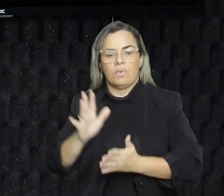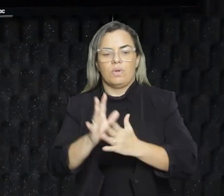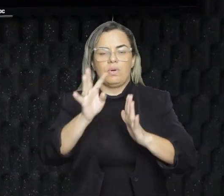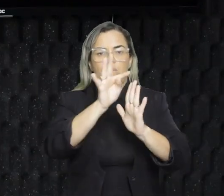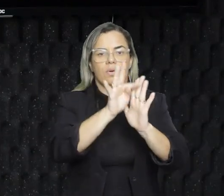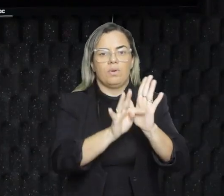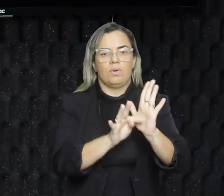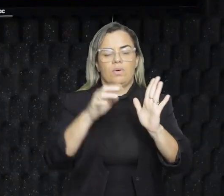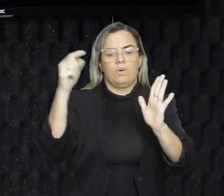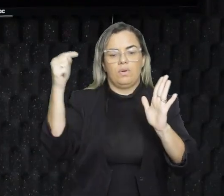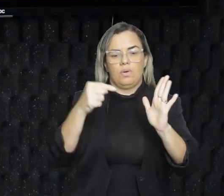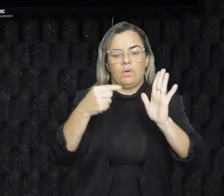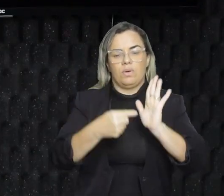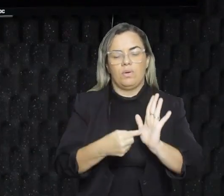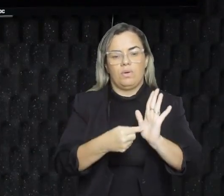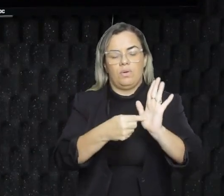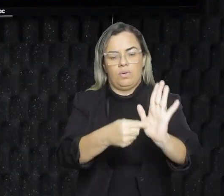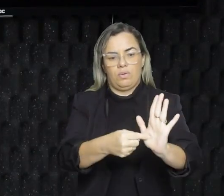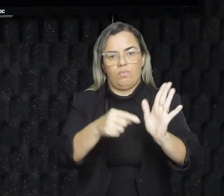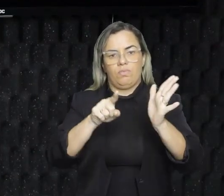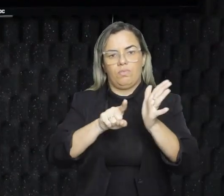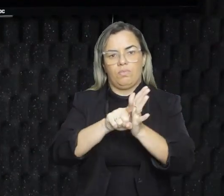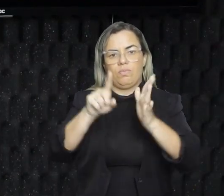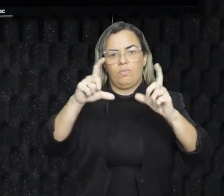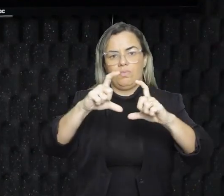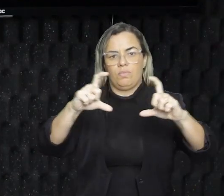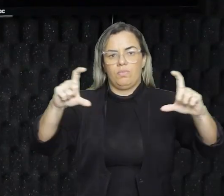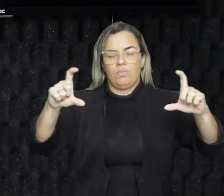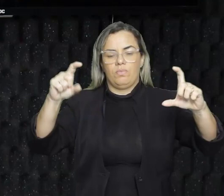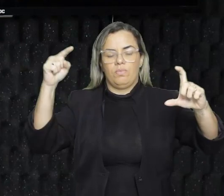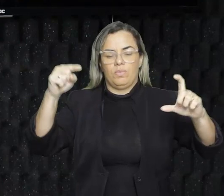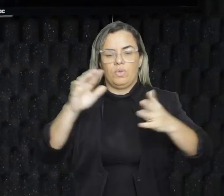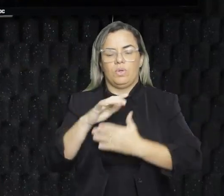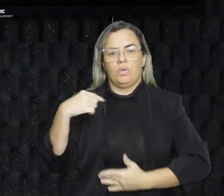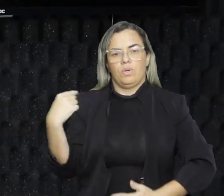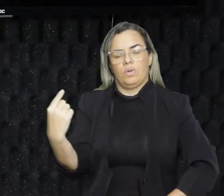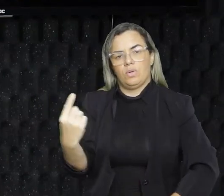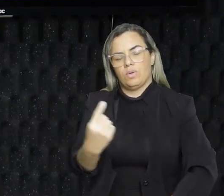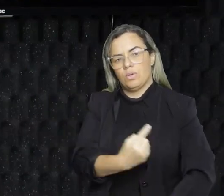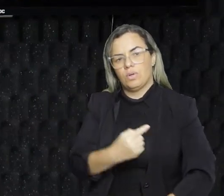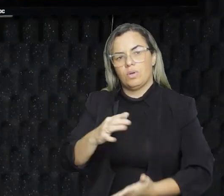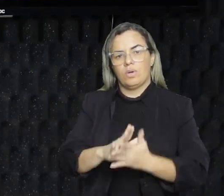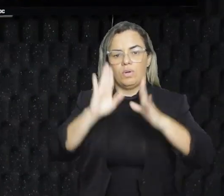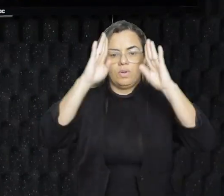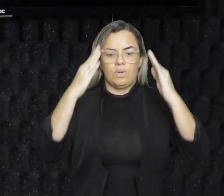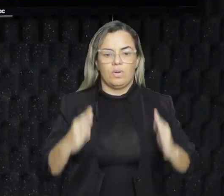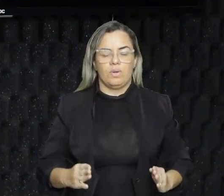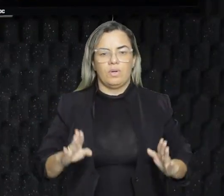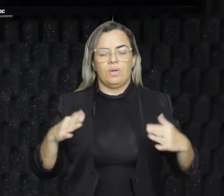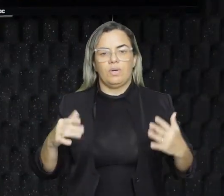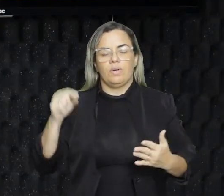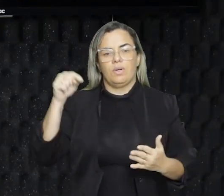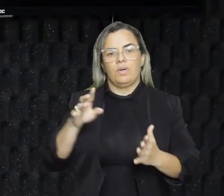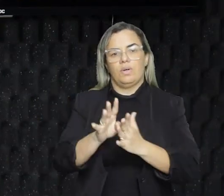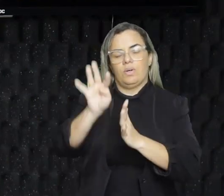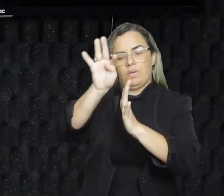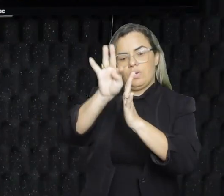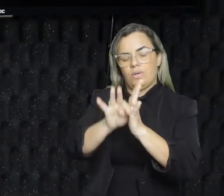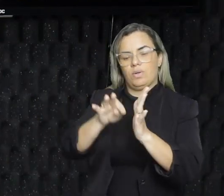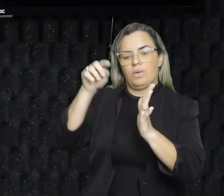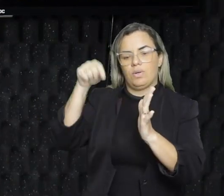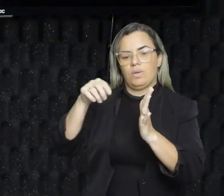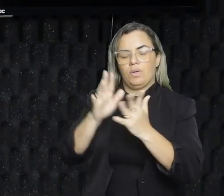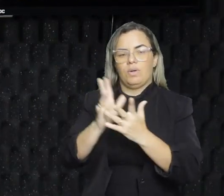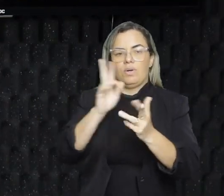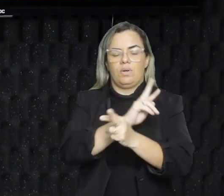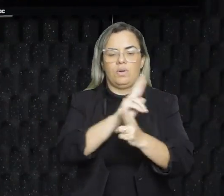texto que vem no item em questão, que nós iremos analisar, esse texto ele